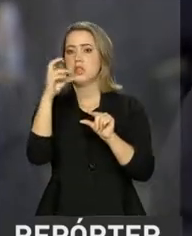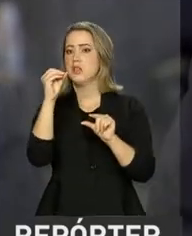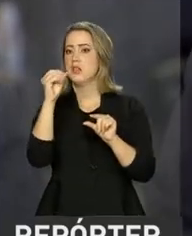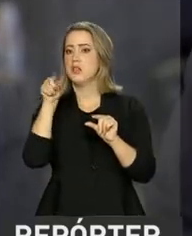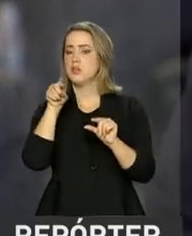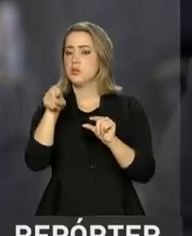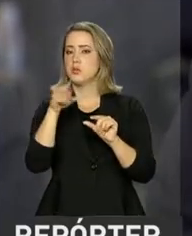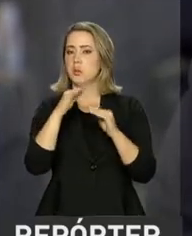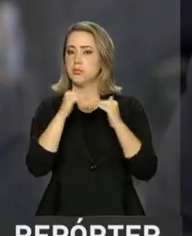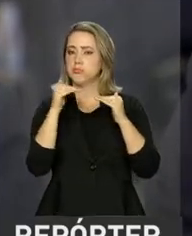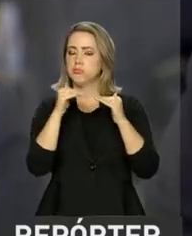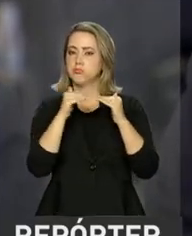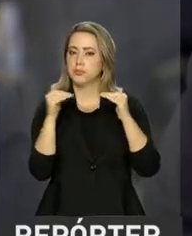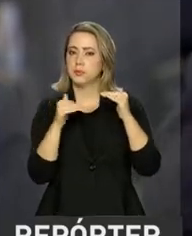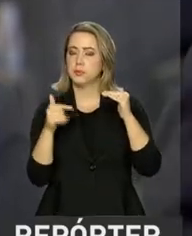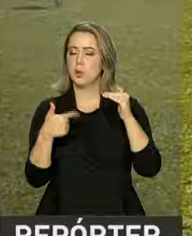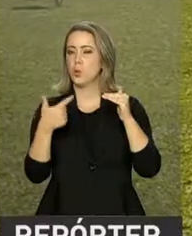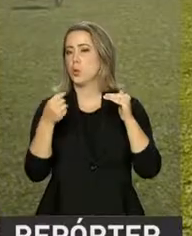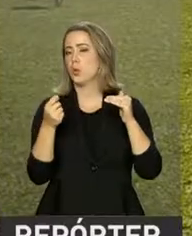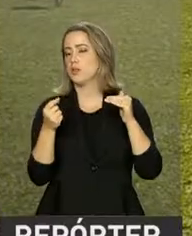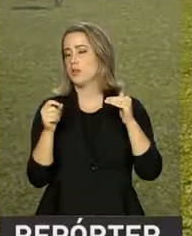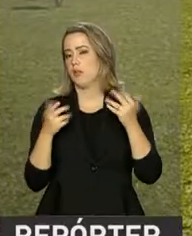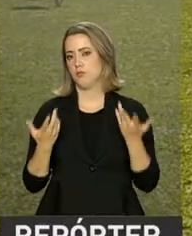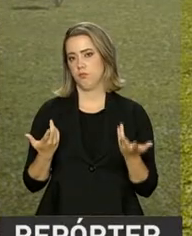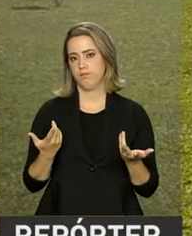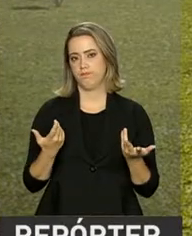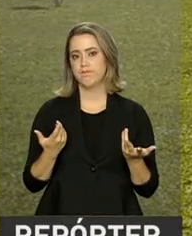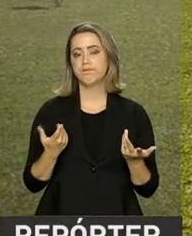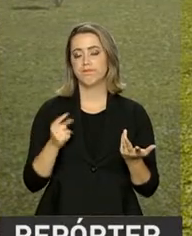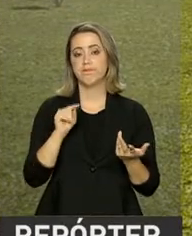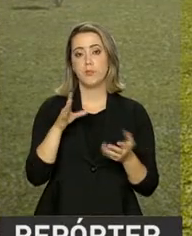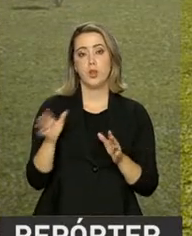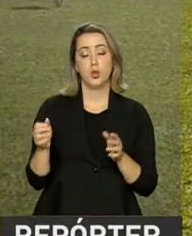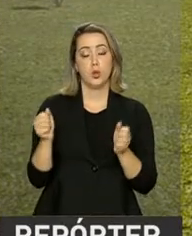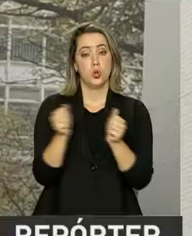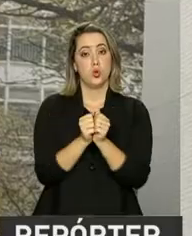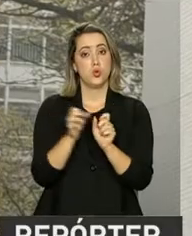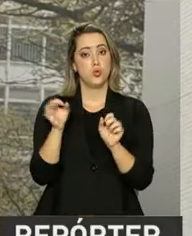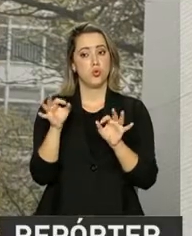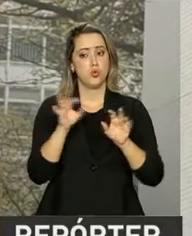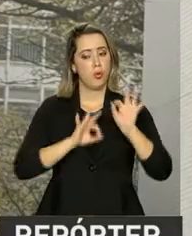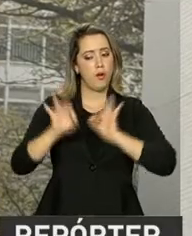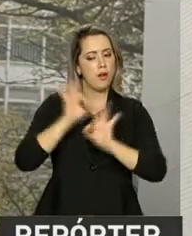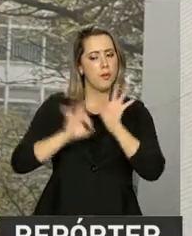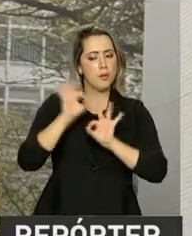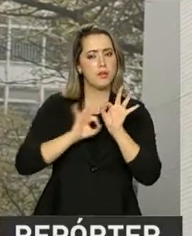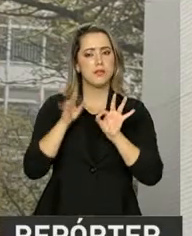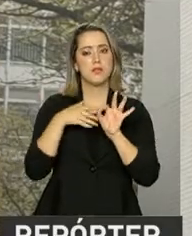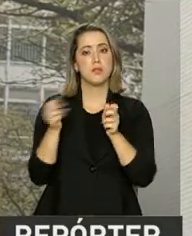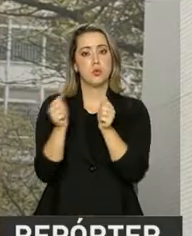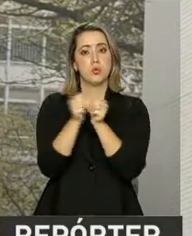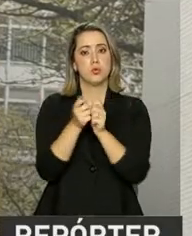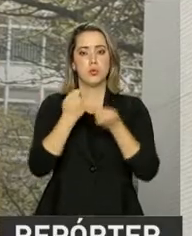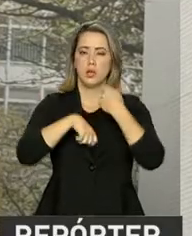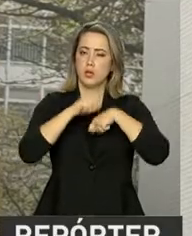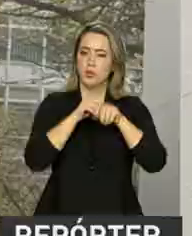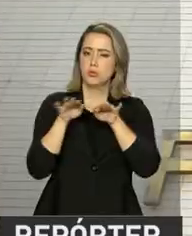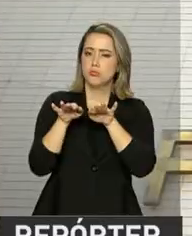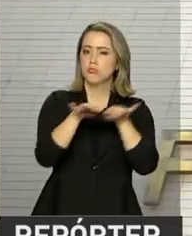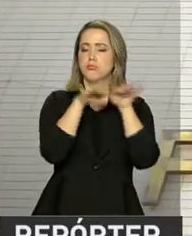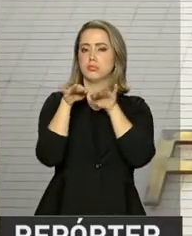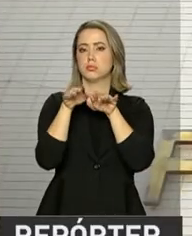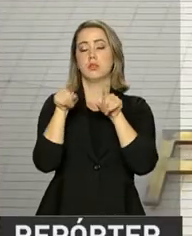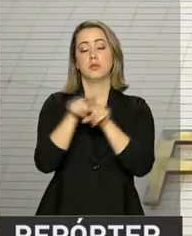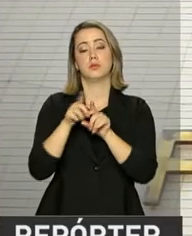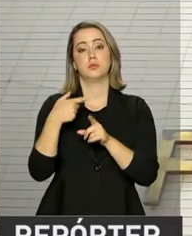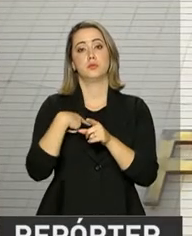para um pouco mais de 200 ao lado de medidas estruturantes e do equilíbrio das contas públicas a equipe econômica